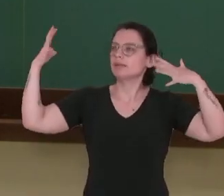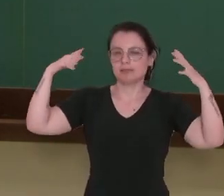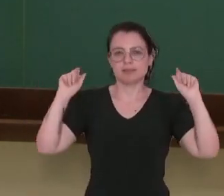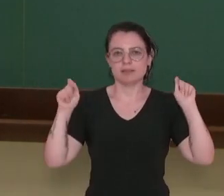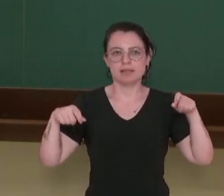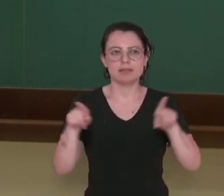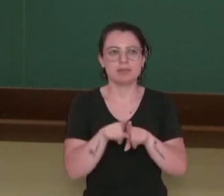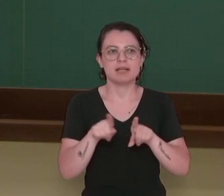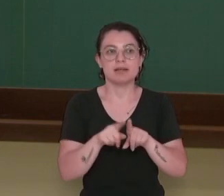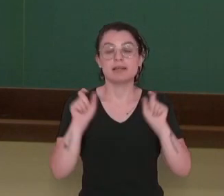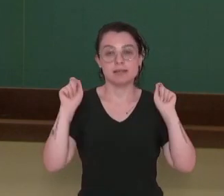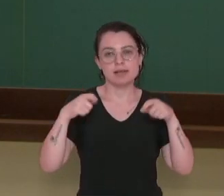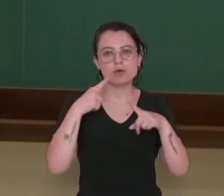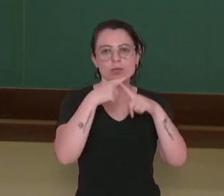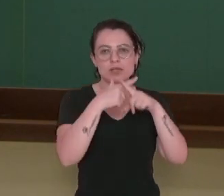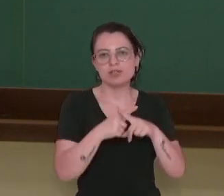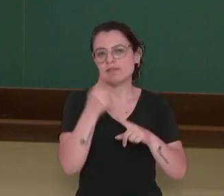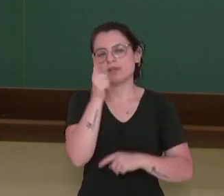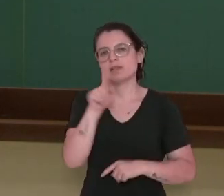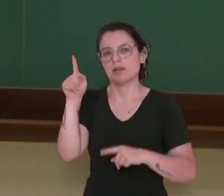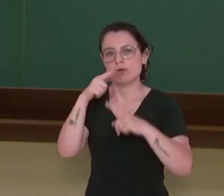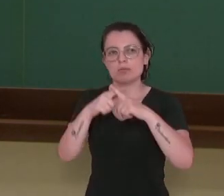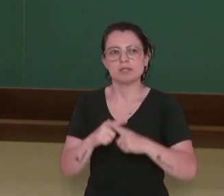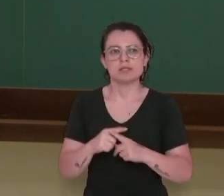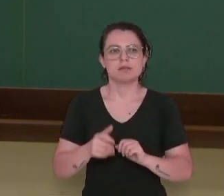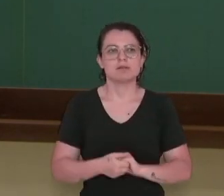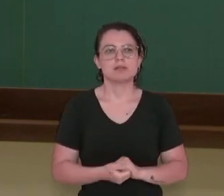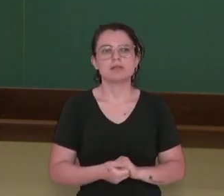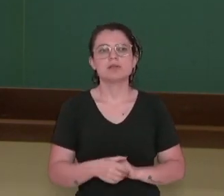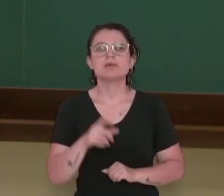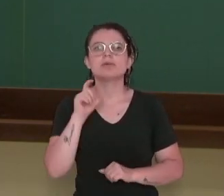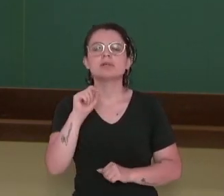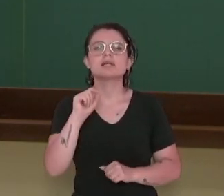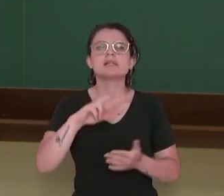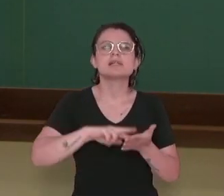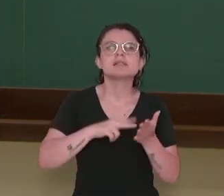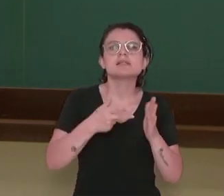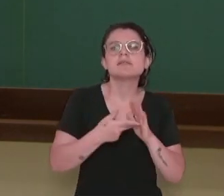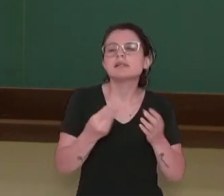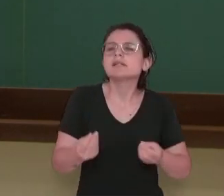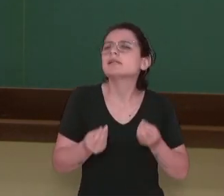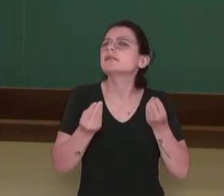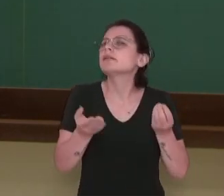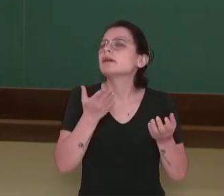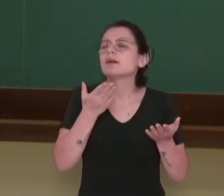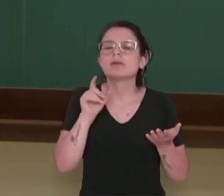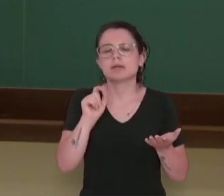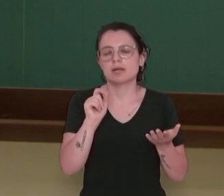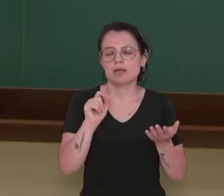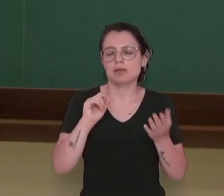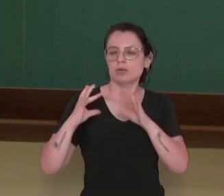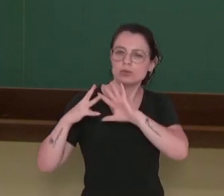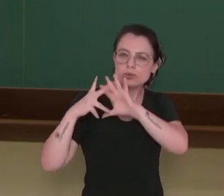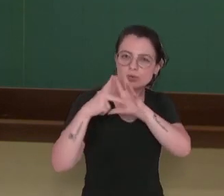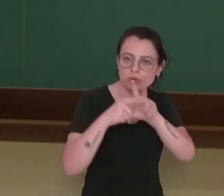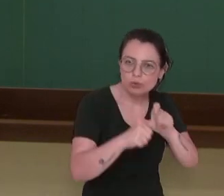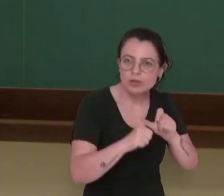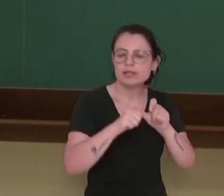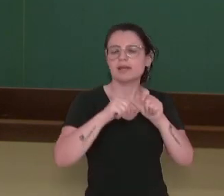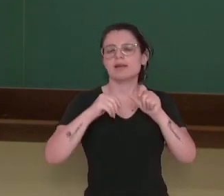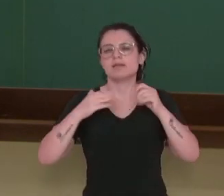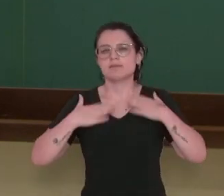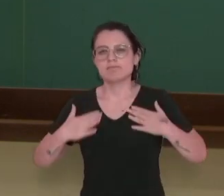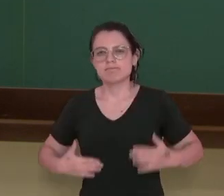não competitiva. E o que que essa ginástica ela proporciona? A gente sabe que toda atividade